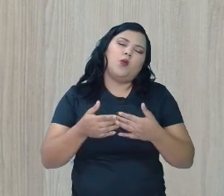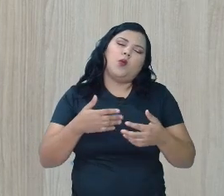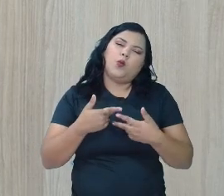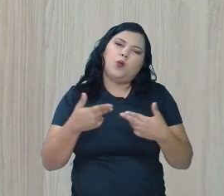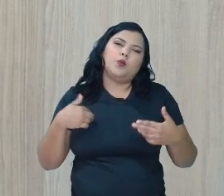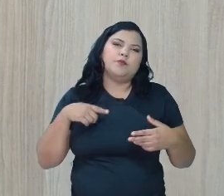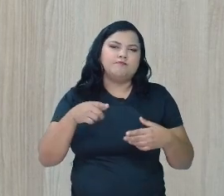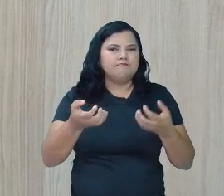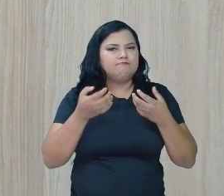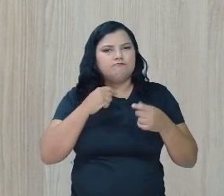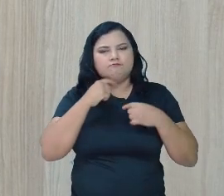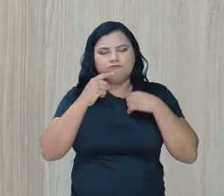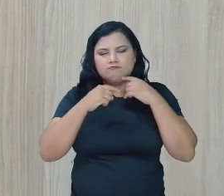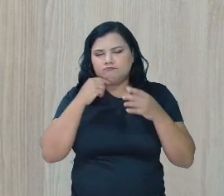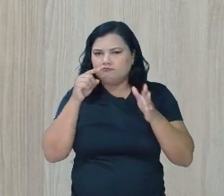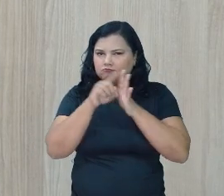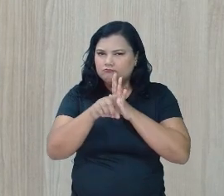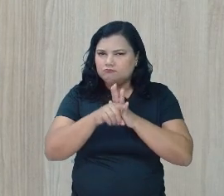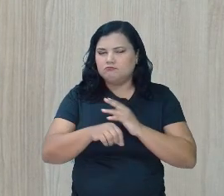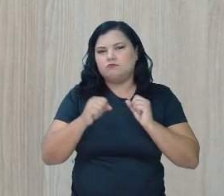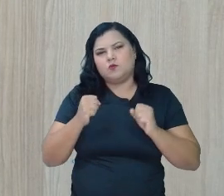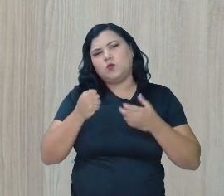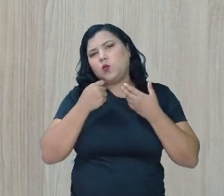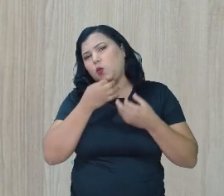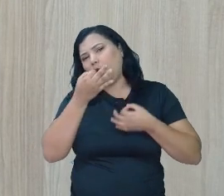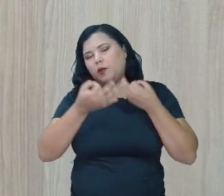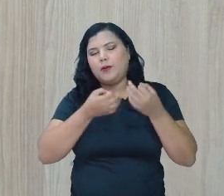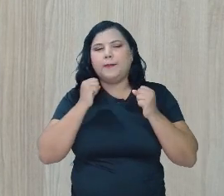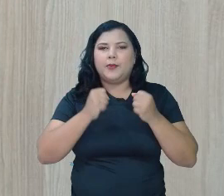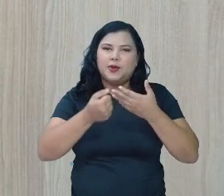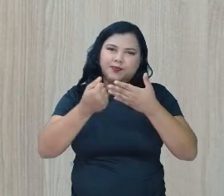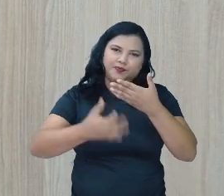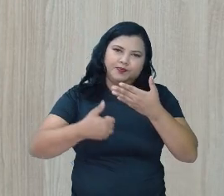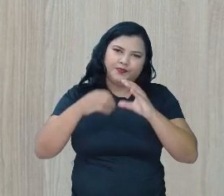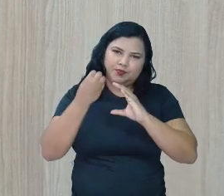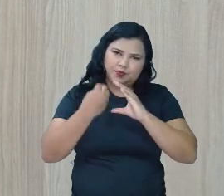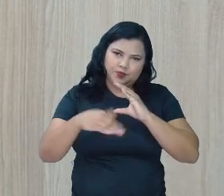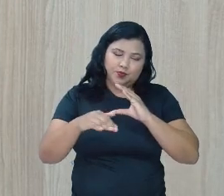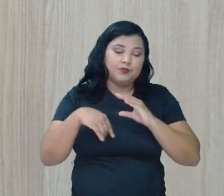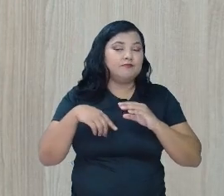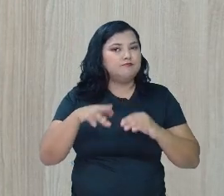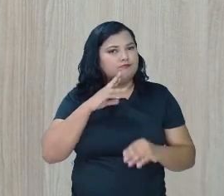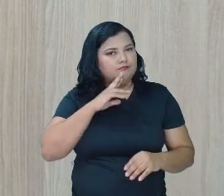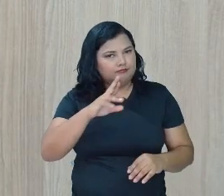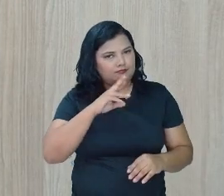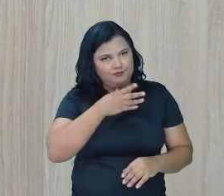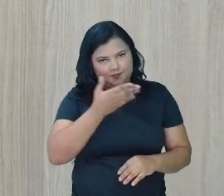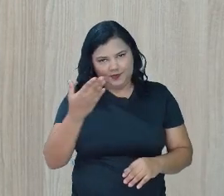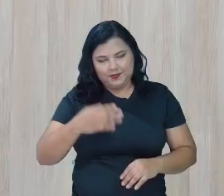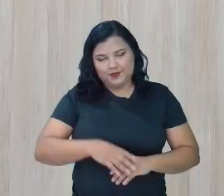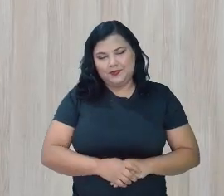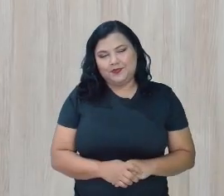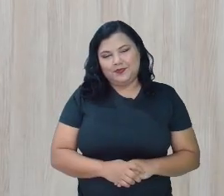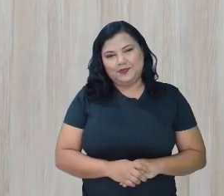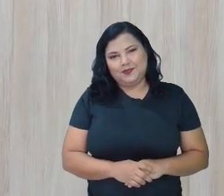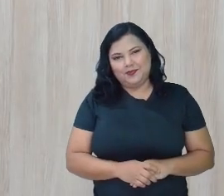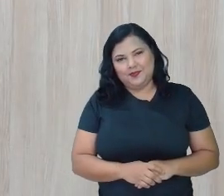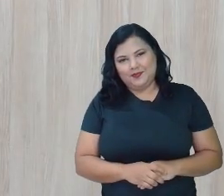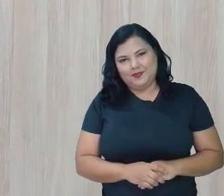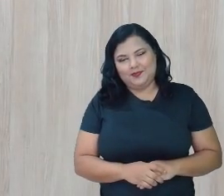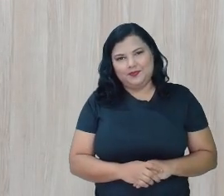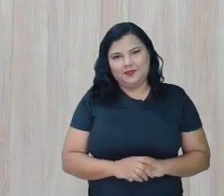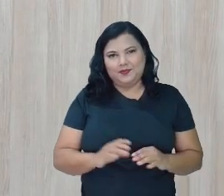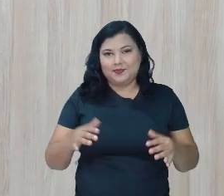que vocês tiverem para comentar sobre a aula, coloquem aqui no chat, tá certo? Que eu vou responder vocês aqui.